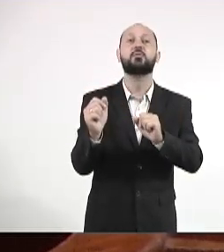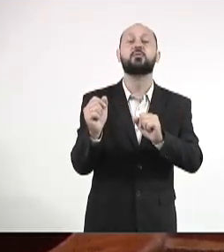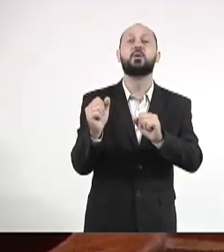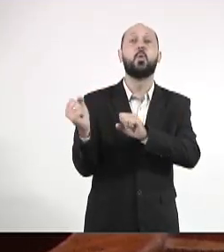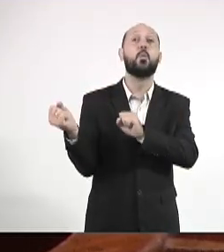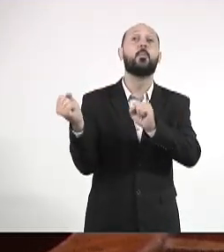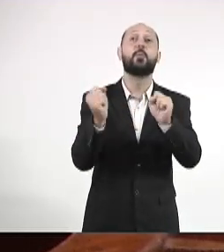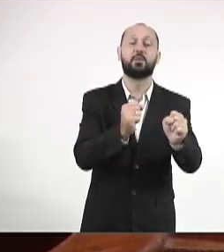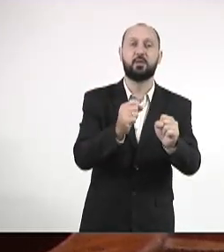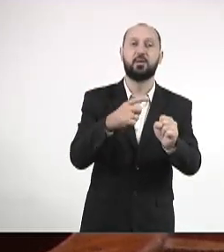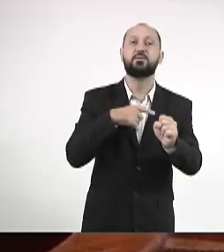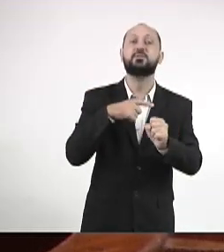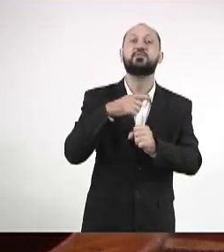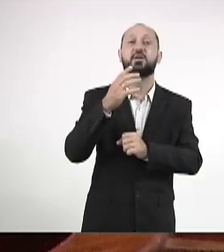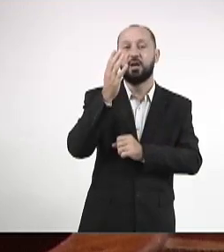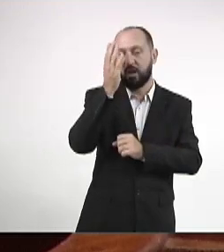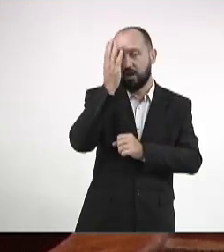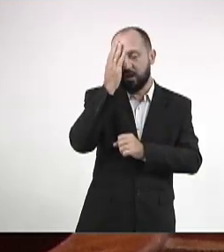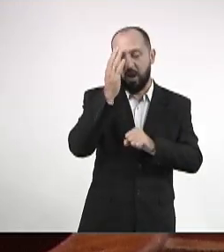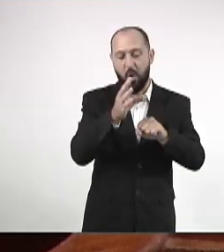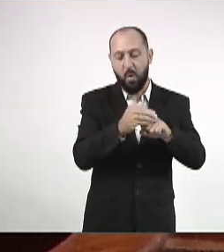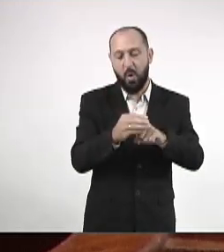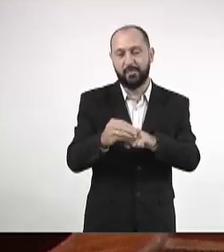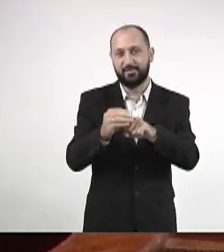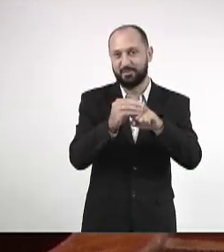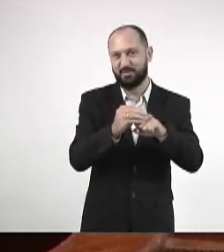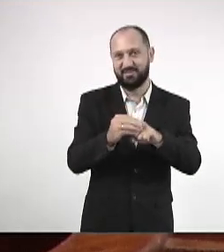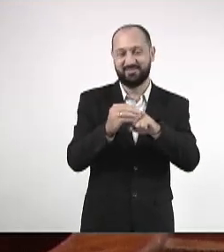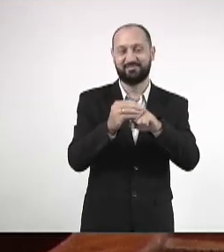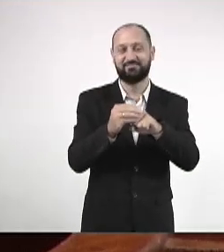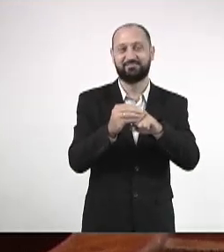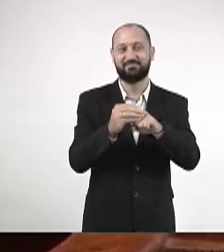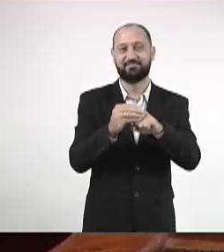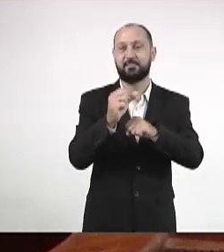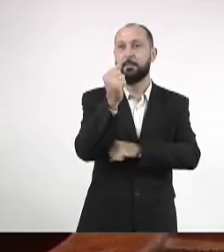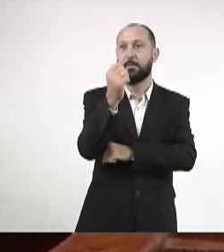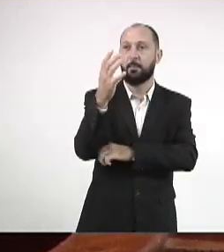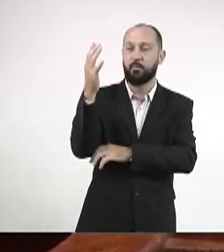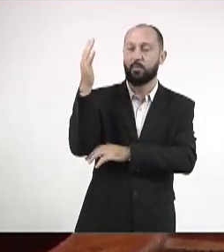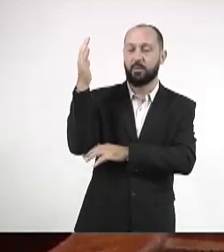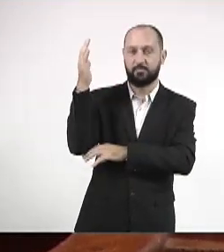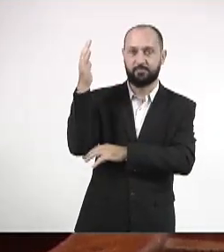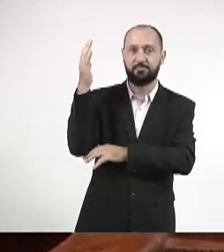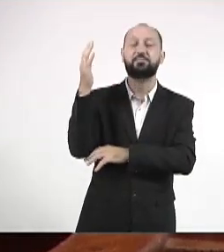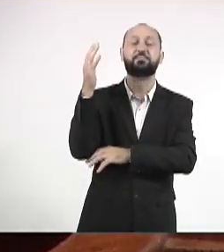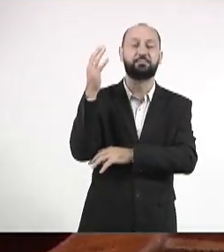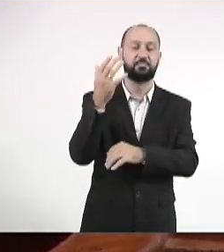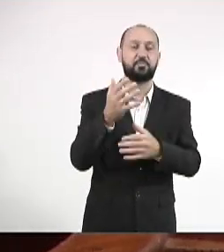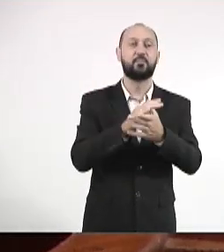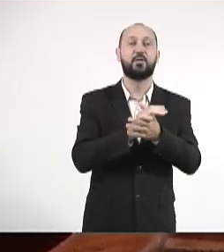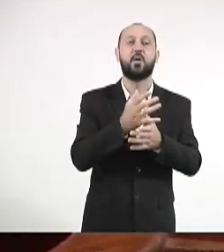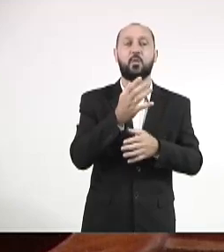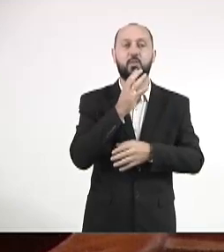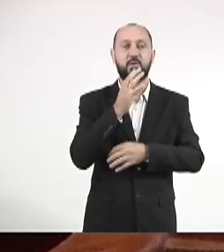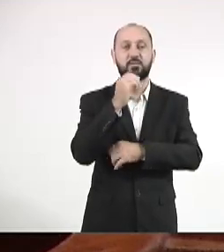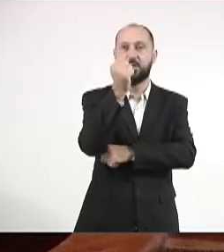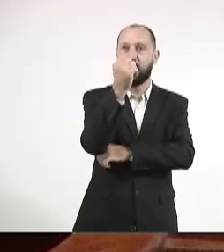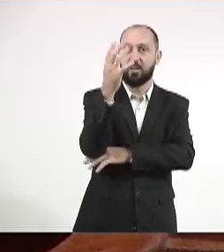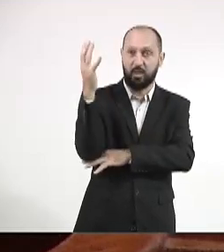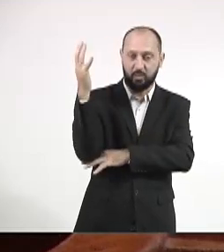cura. O que nós tínhamos era um conhecimento sobre a natureza. Conhecer a